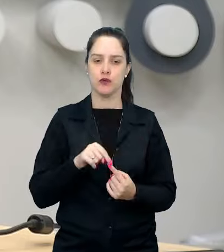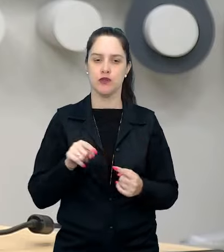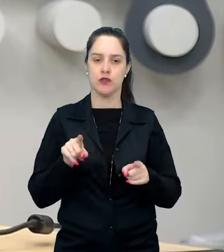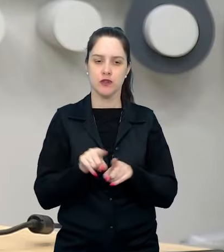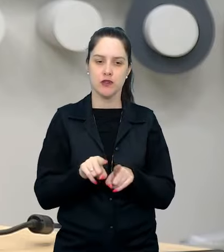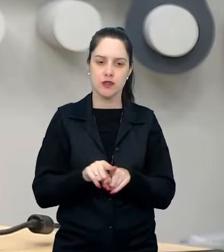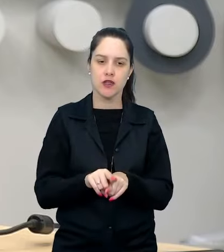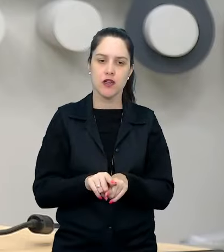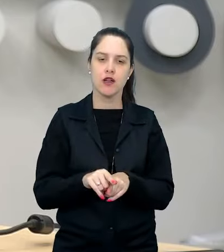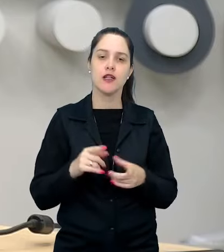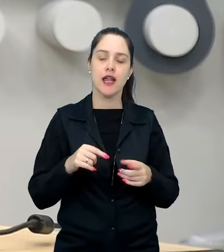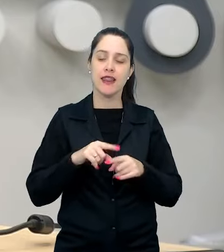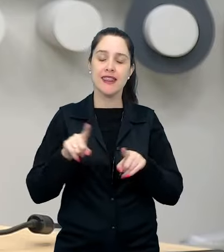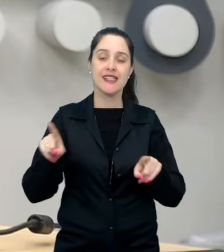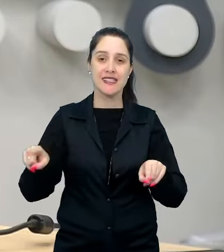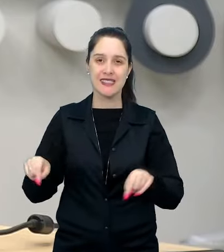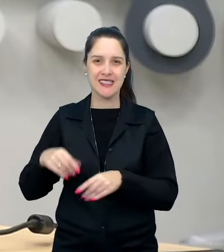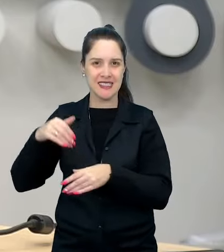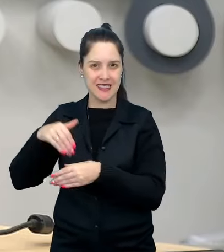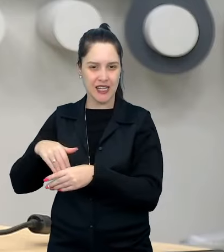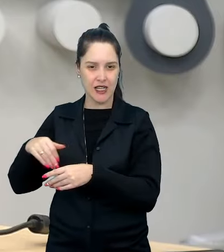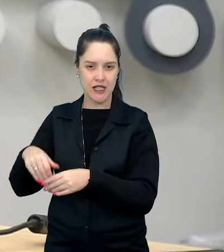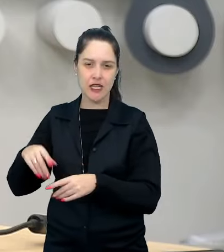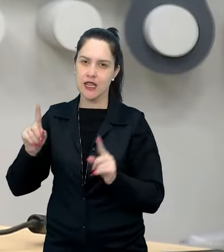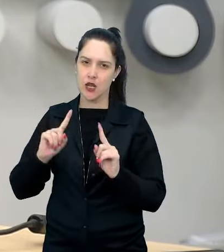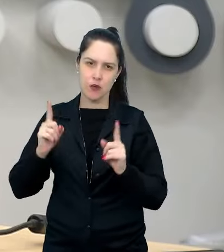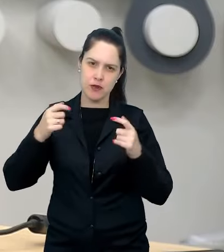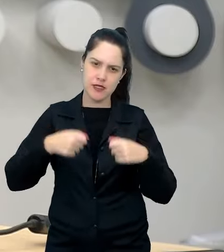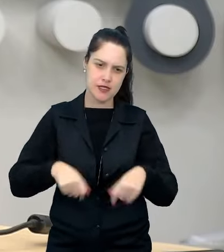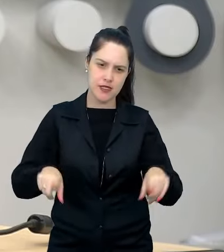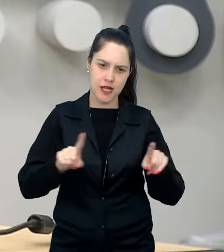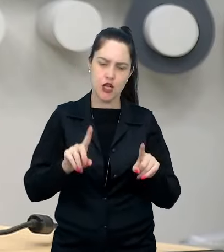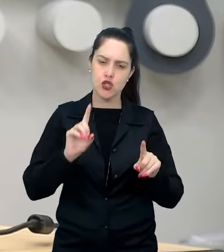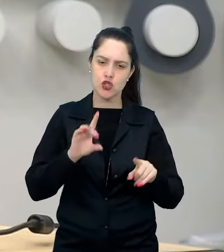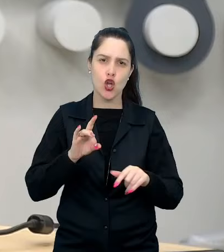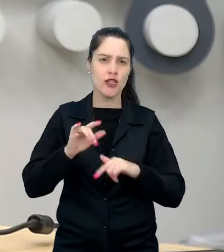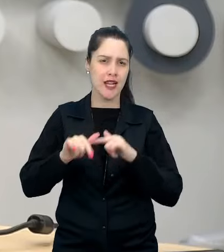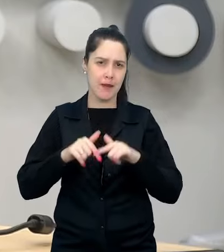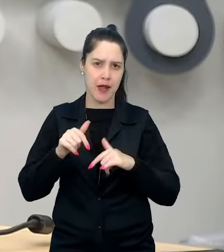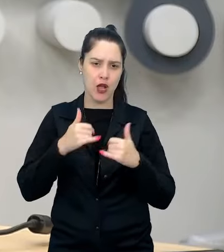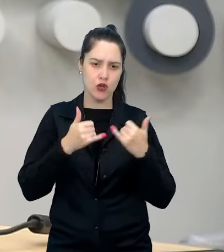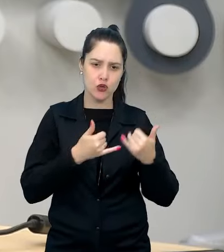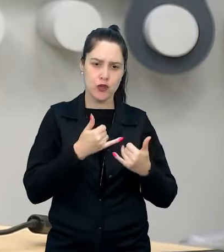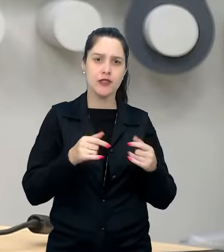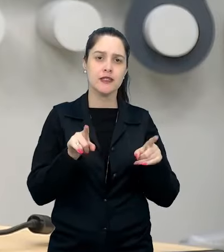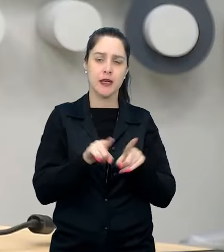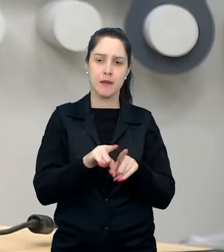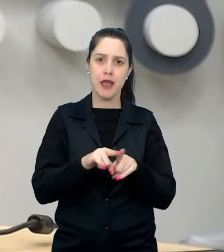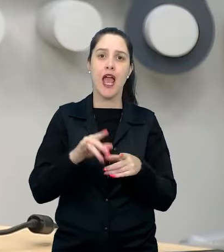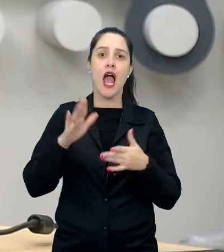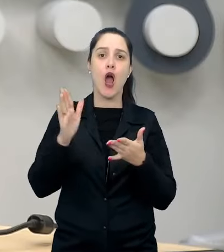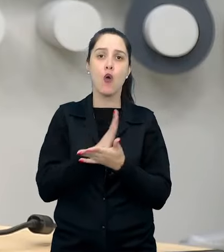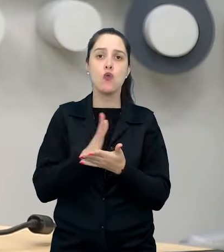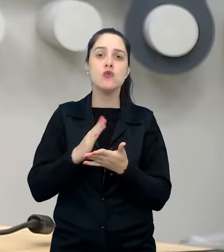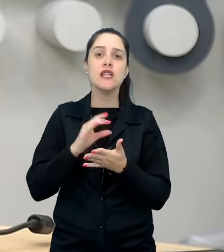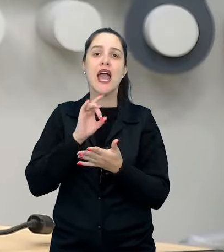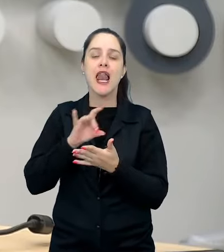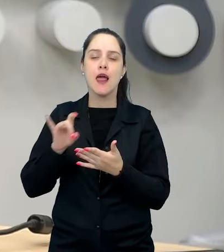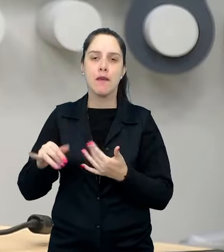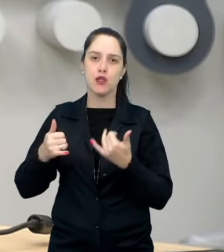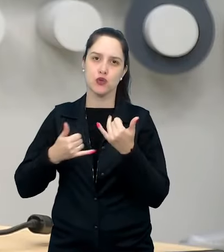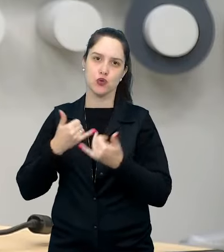proposta dentro da sala de aula, né? A gente não necessariamente só trabalhar com jogos, mas com elementos dos jogos, né?